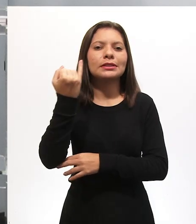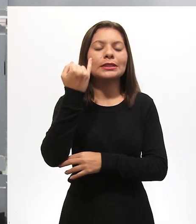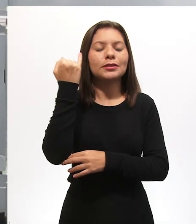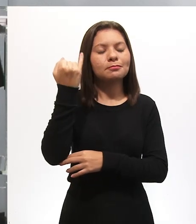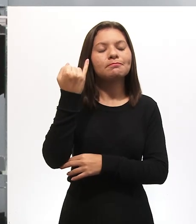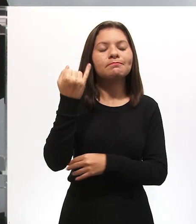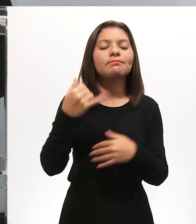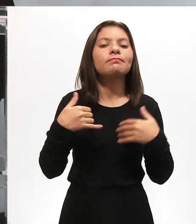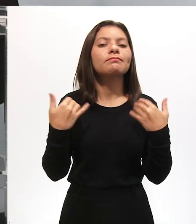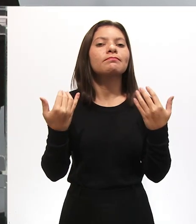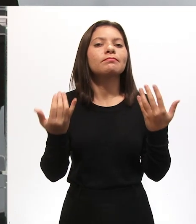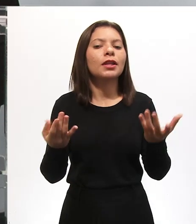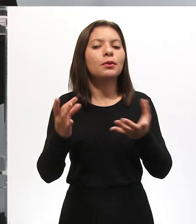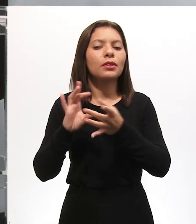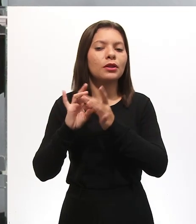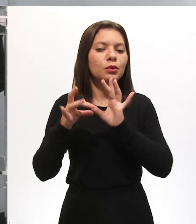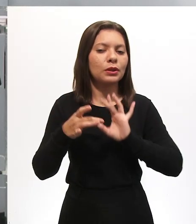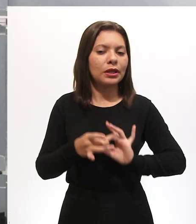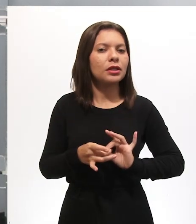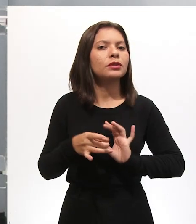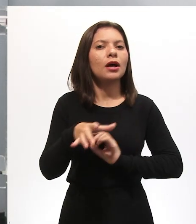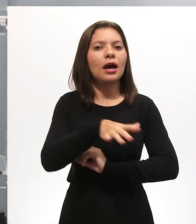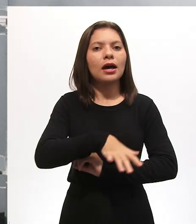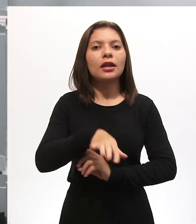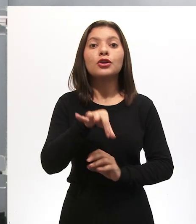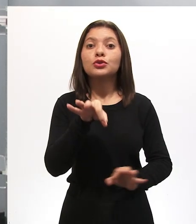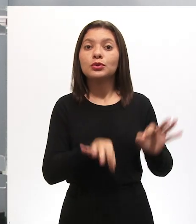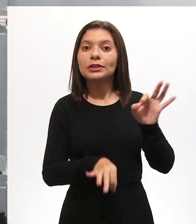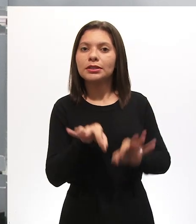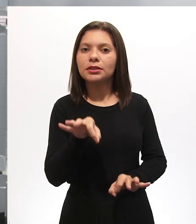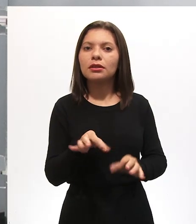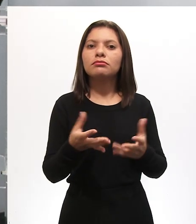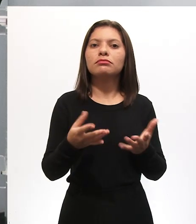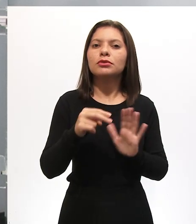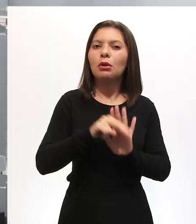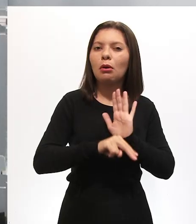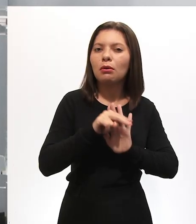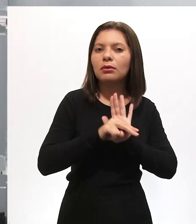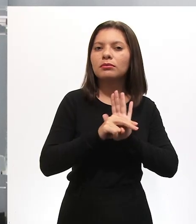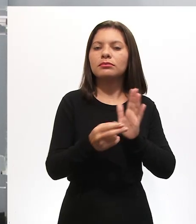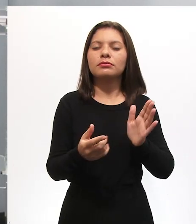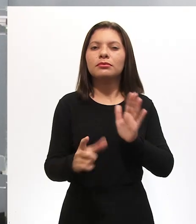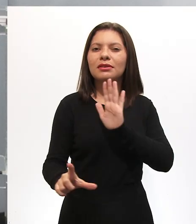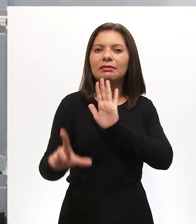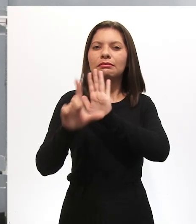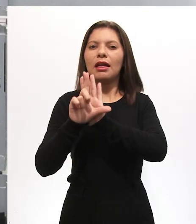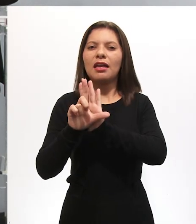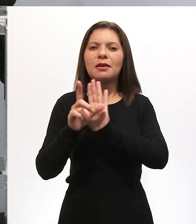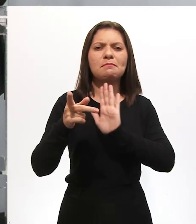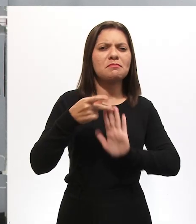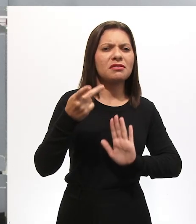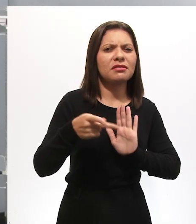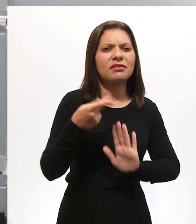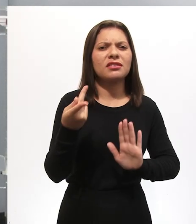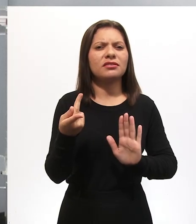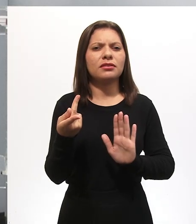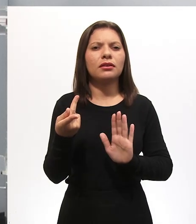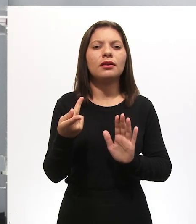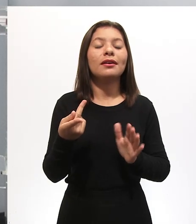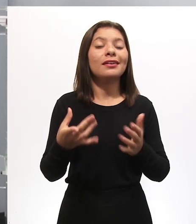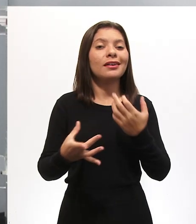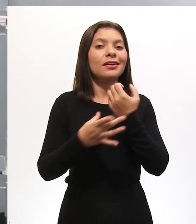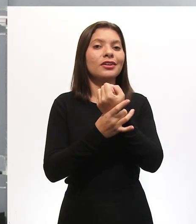nesse contexto, o arcabouço jurídico, as normas, as leis, enfim, portarias, ele